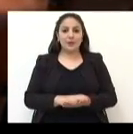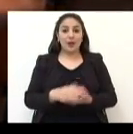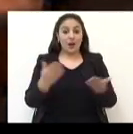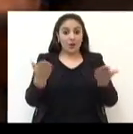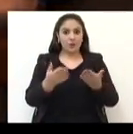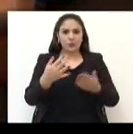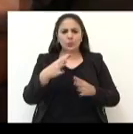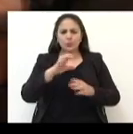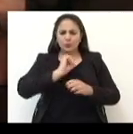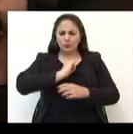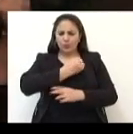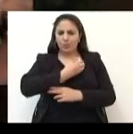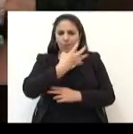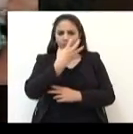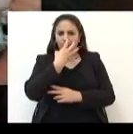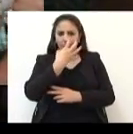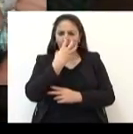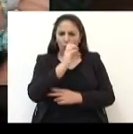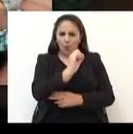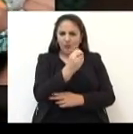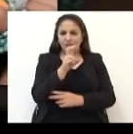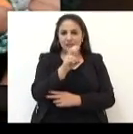são surpreendentes: